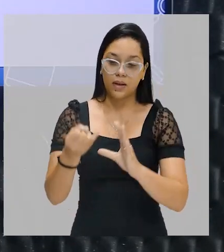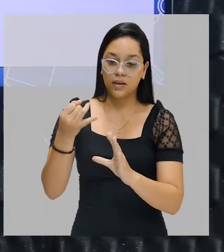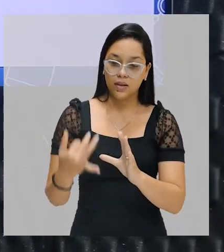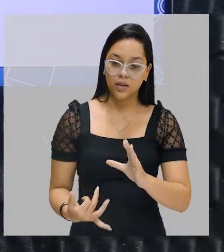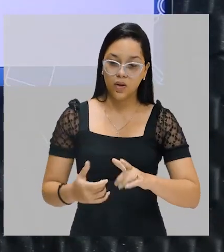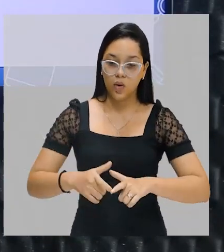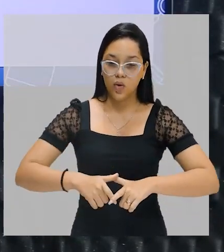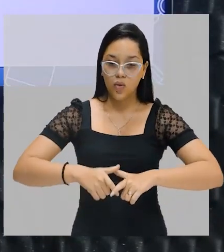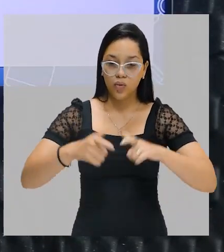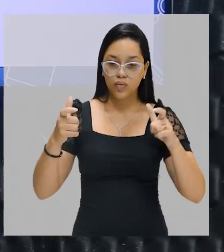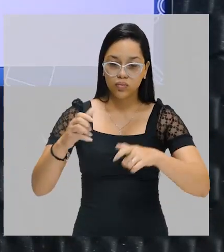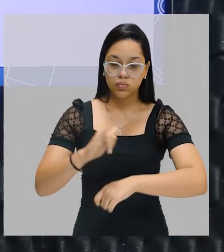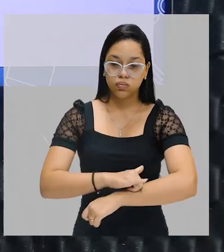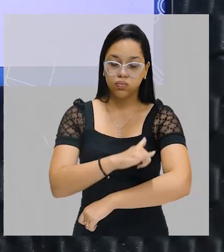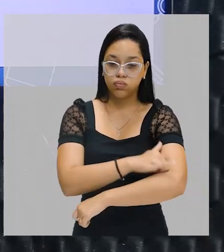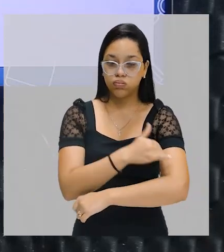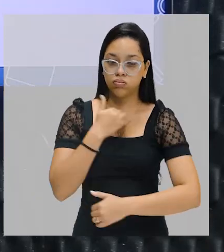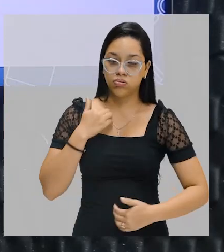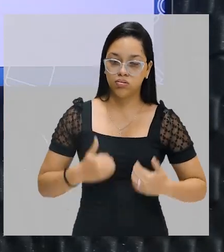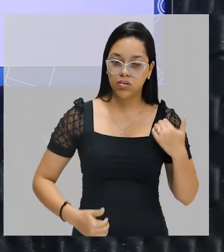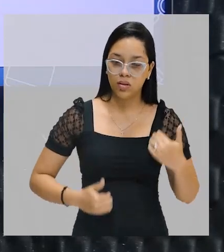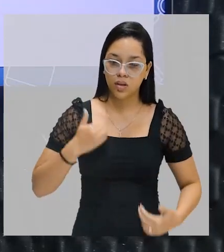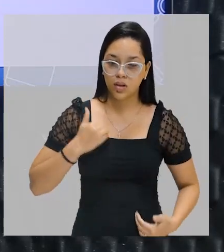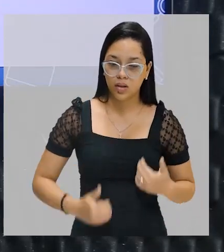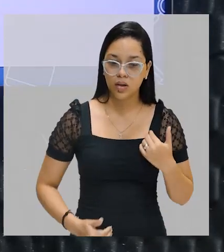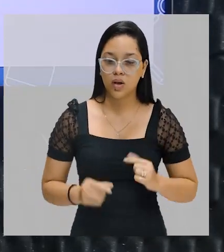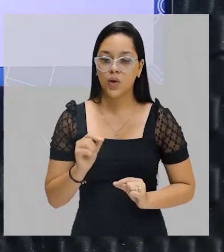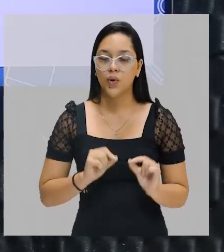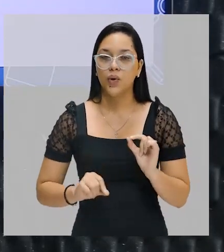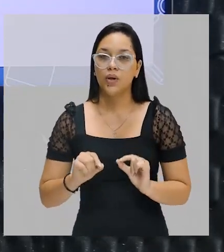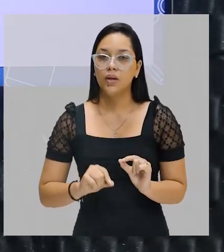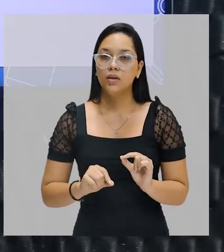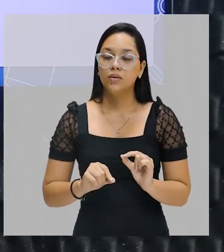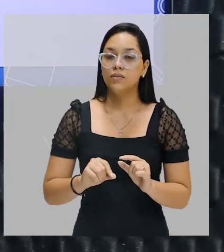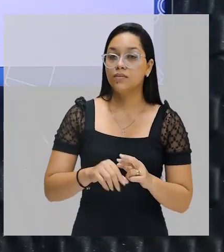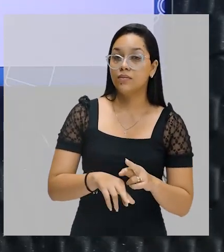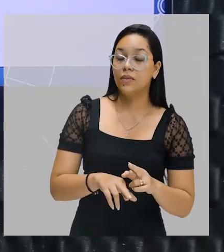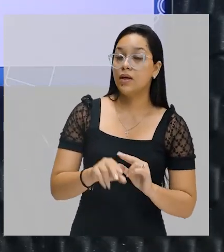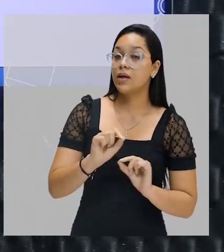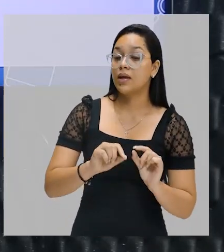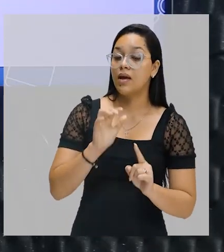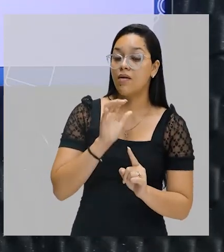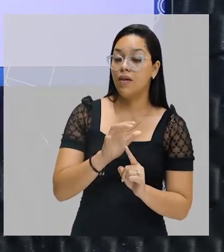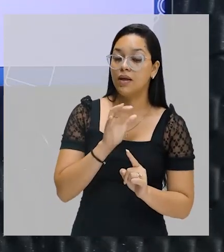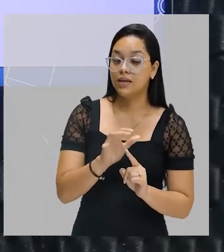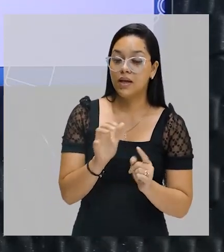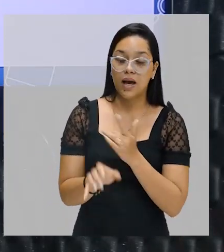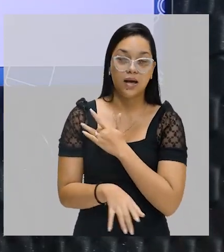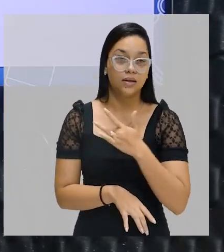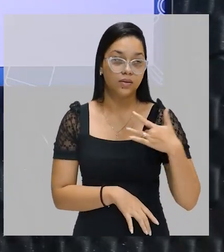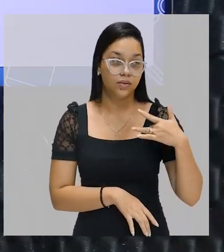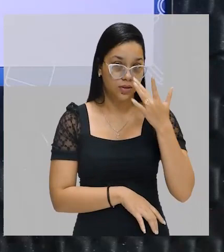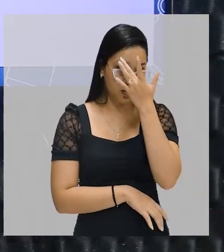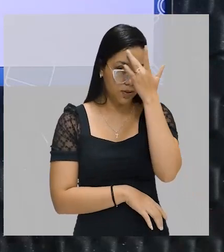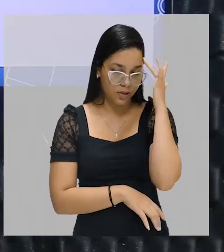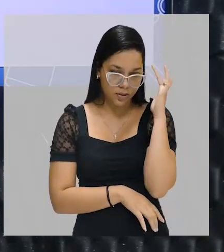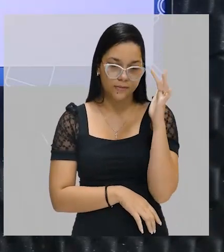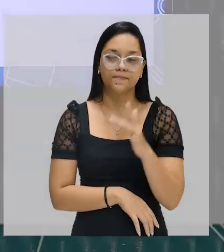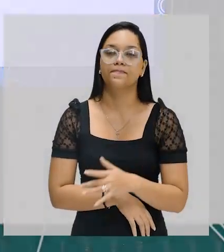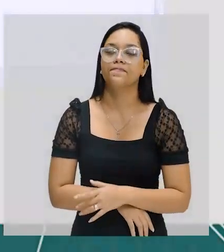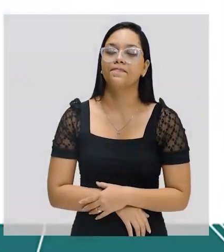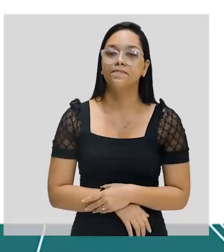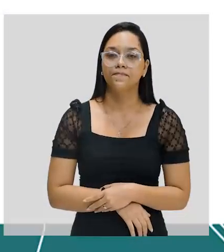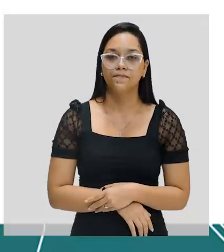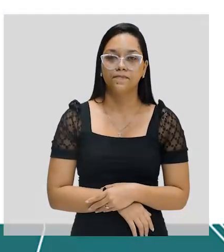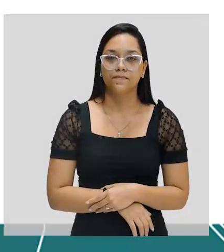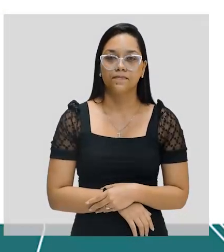principal características o acúmulo exagerado de gordura corporal, responsável por comprometer